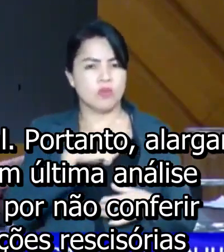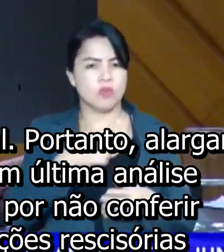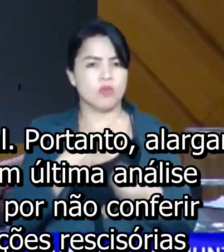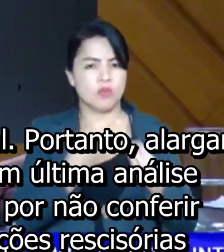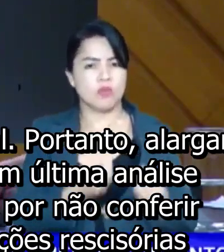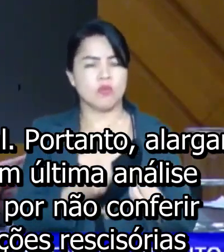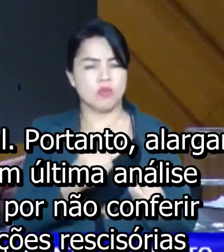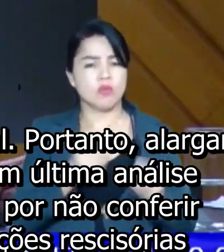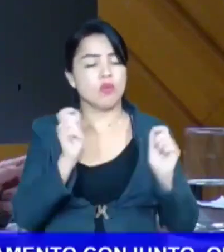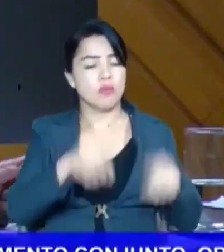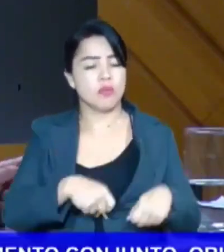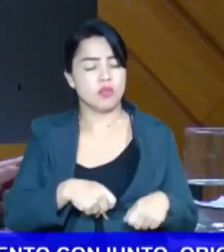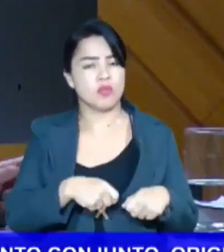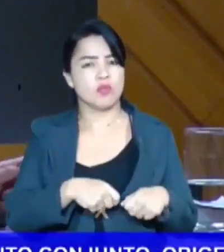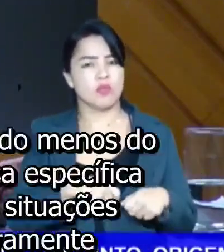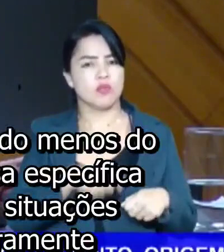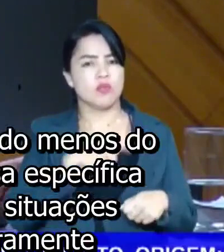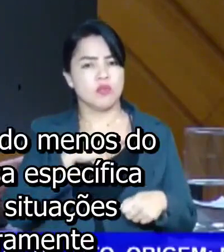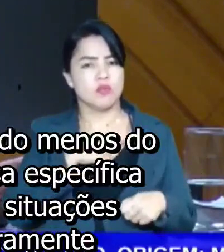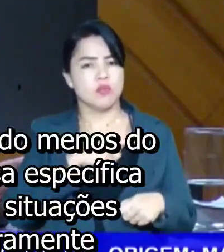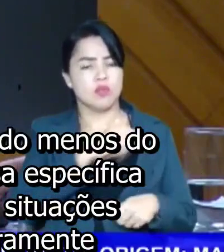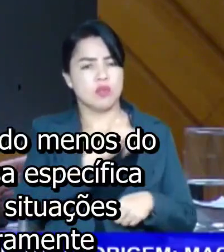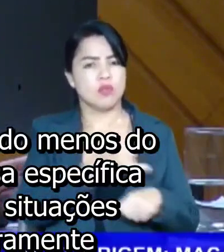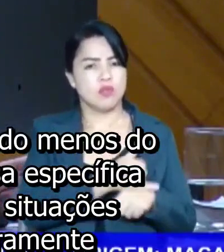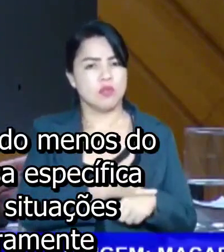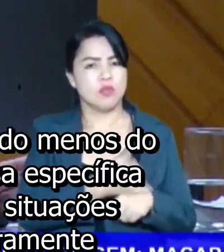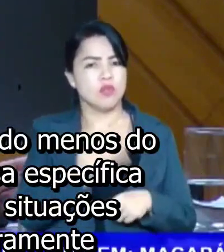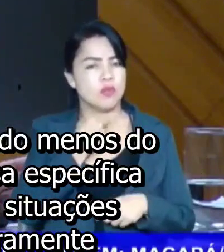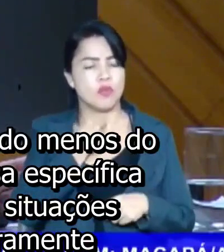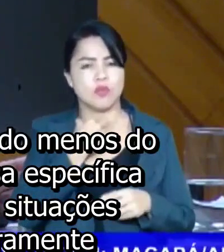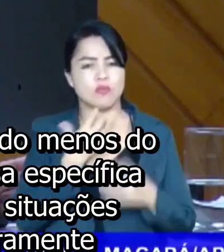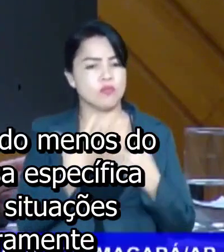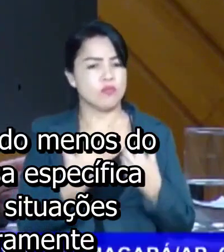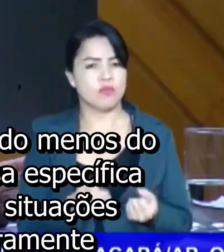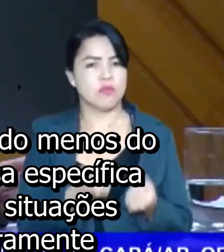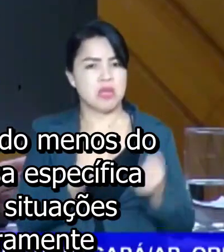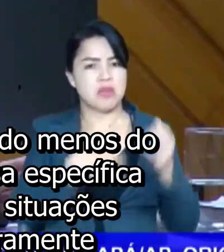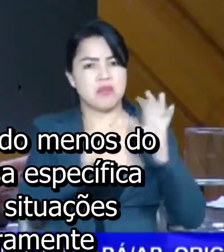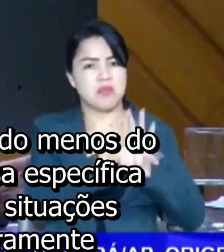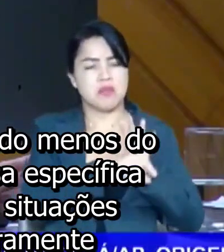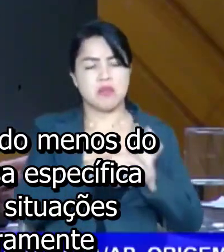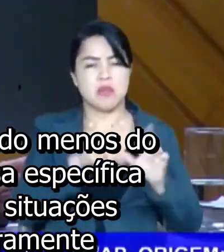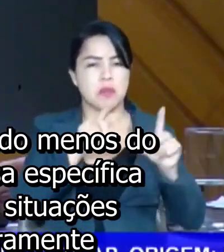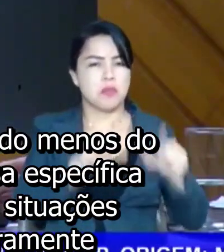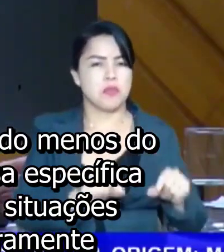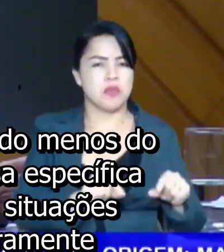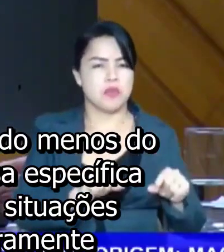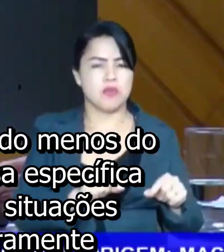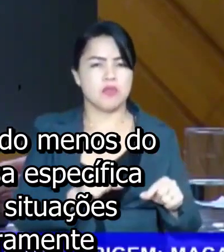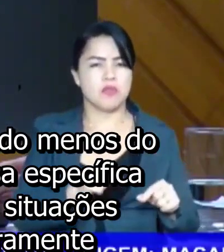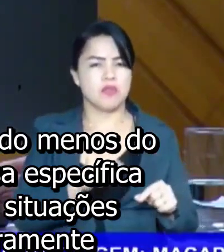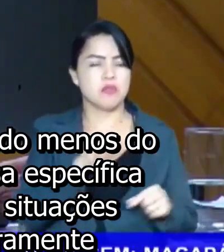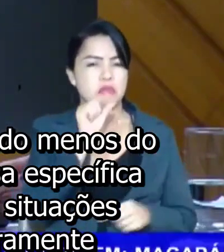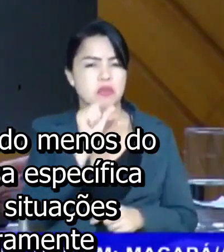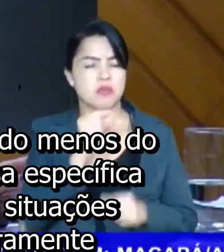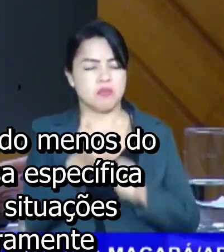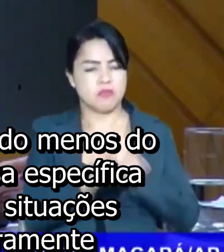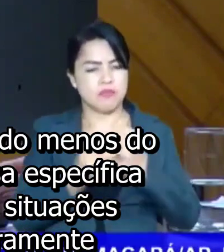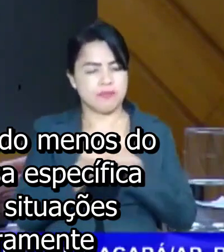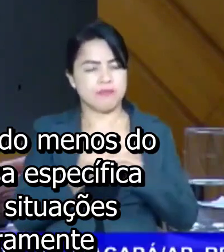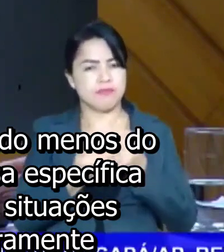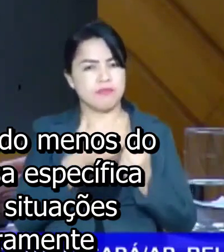para julgamento de ações rescisórias. Não se pode admitir o argumento de que a lei teria falado menos do que deveria, na medida em